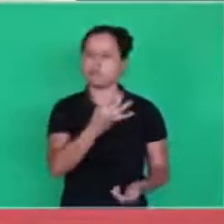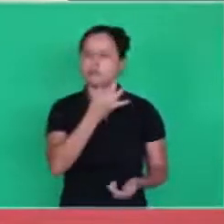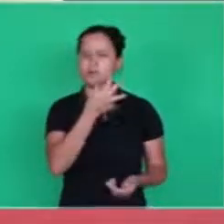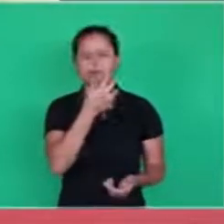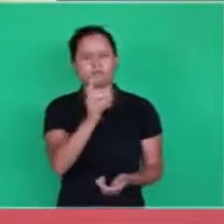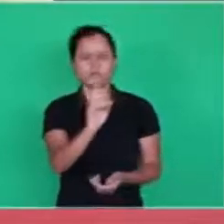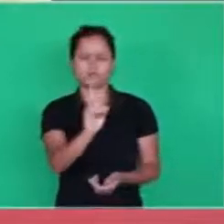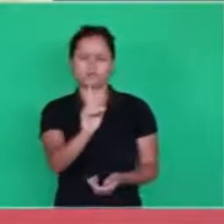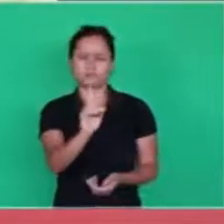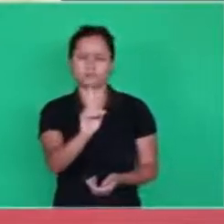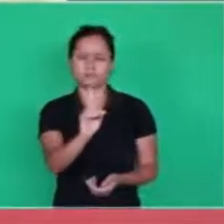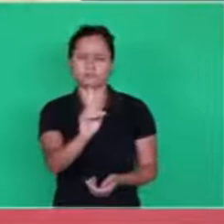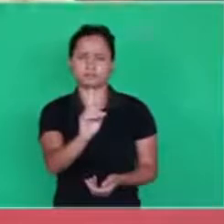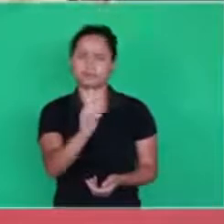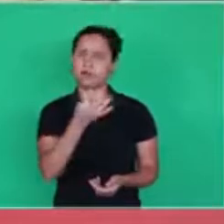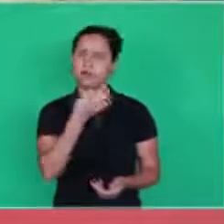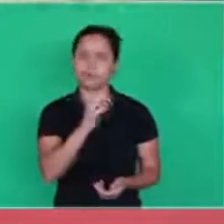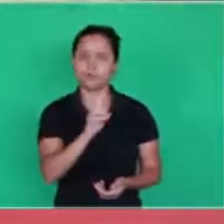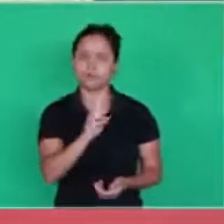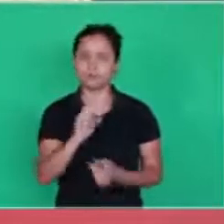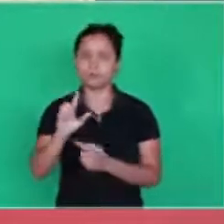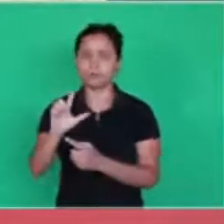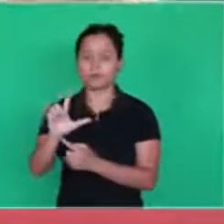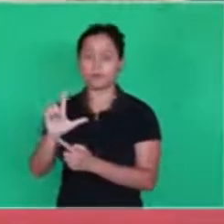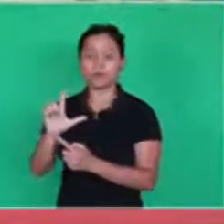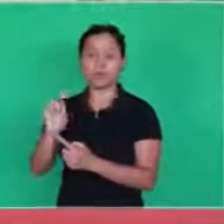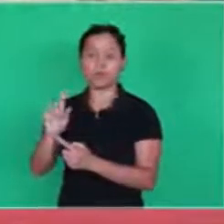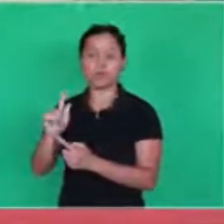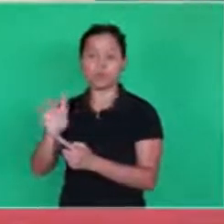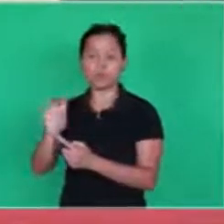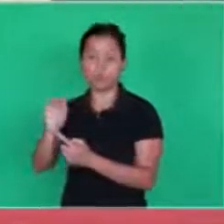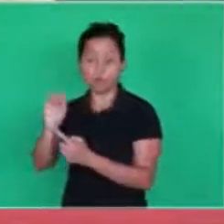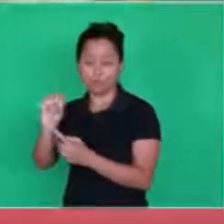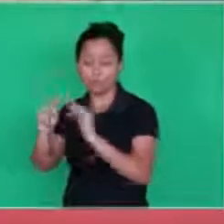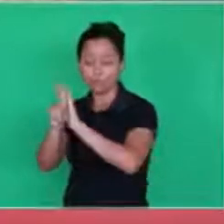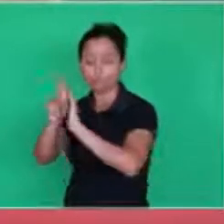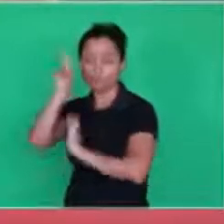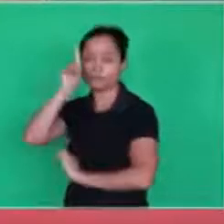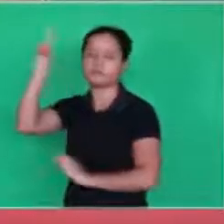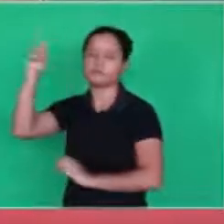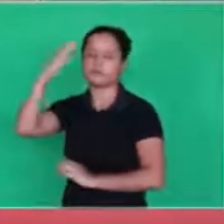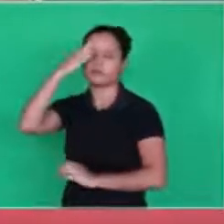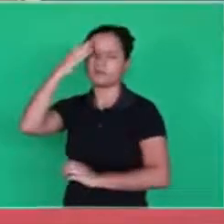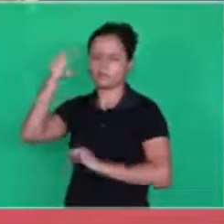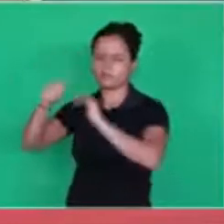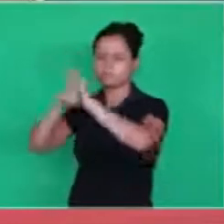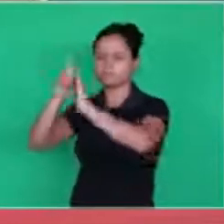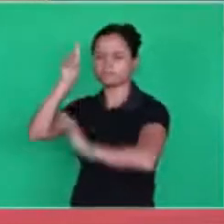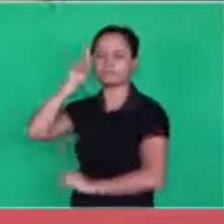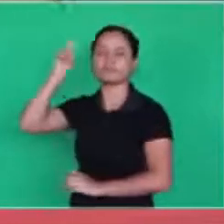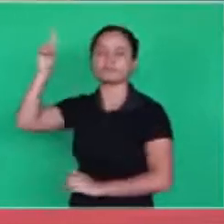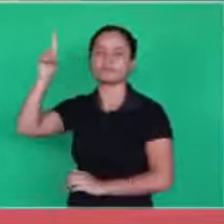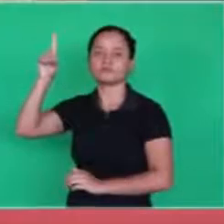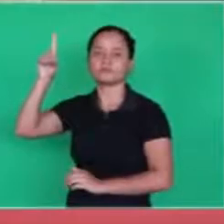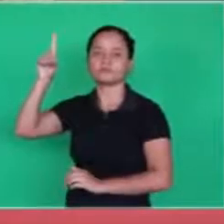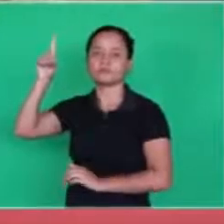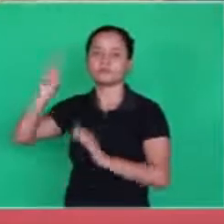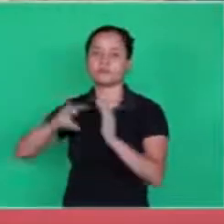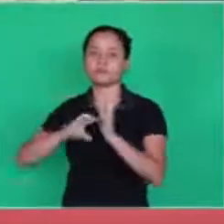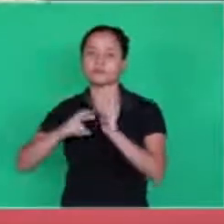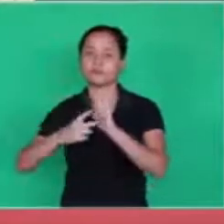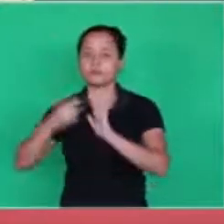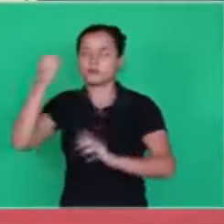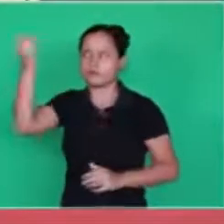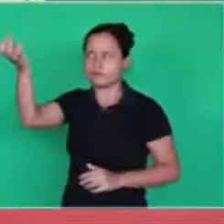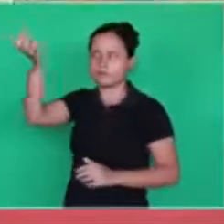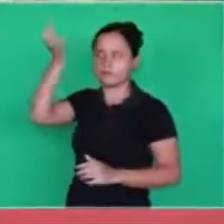conhece este Logos de Deus, essa sabedoria de Deus, que é a revelação dele na sua